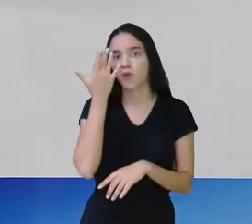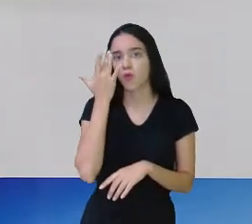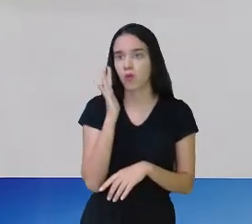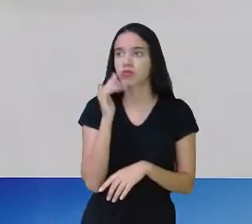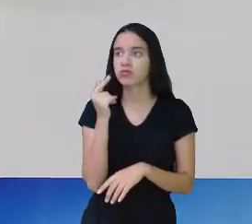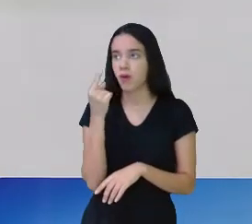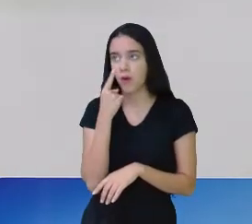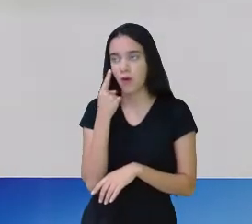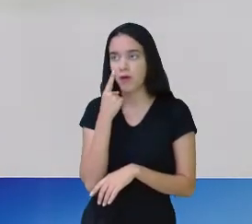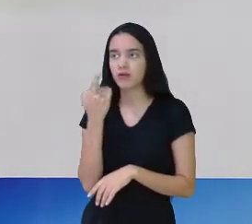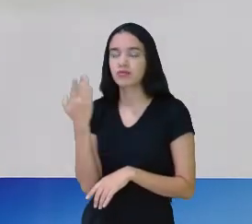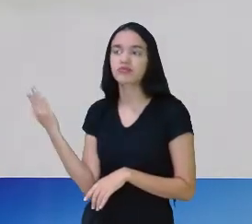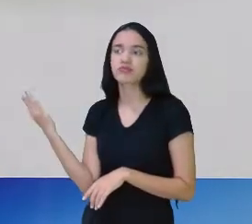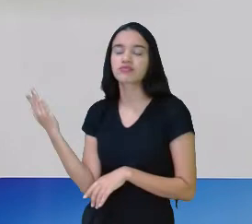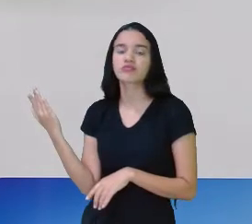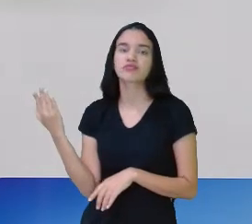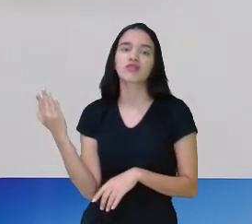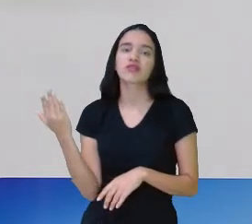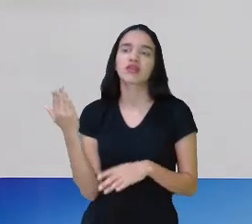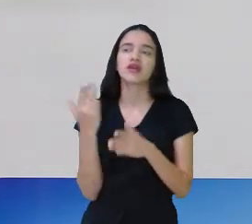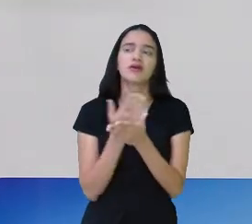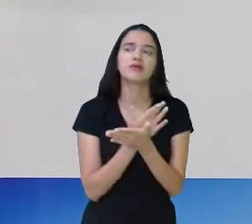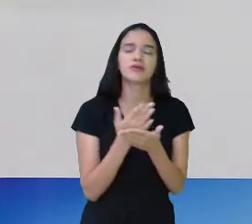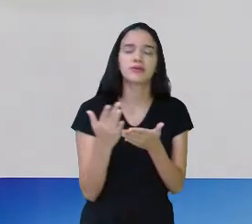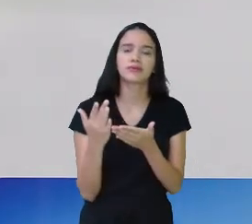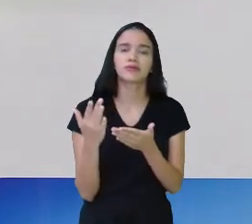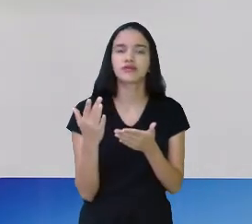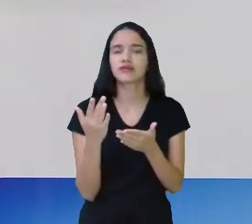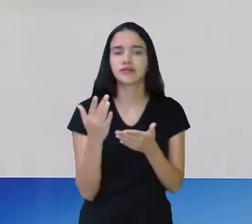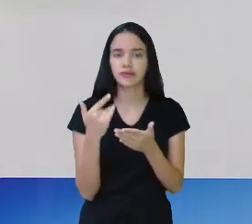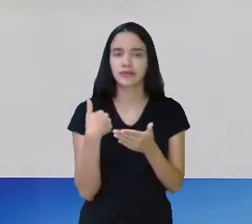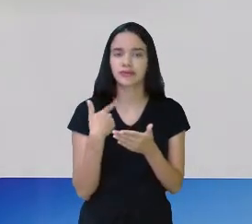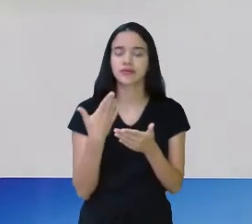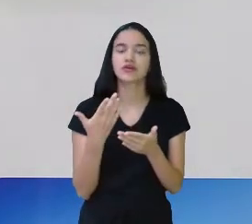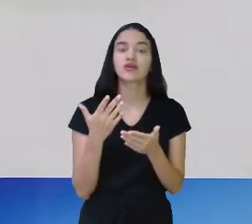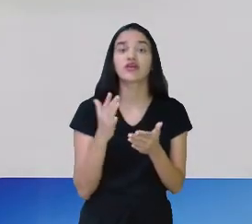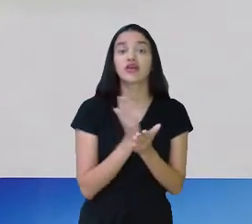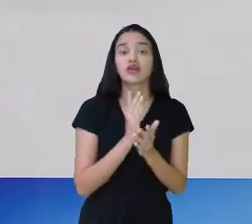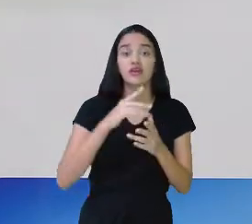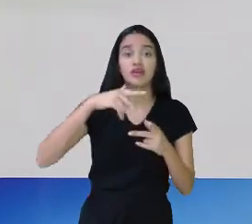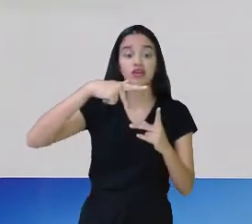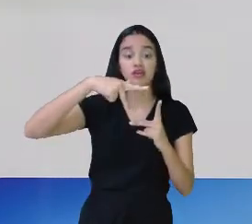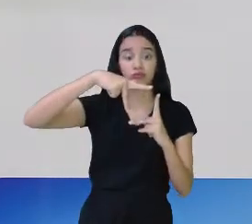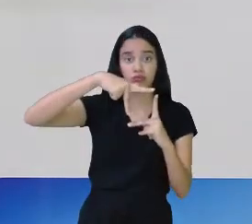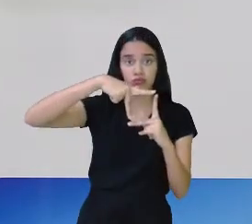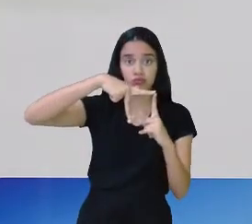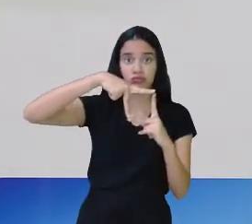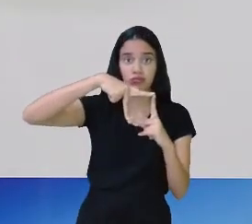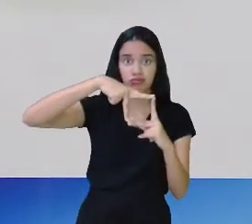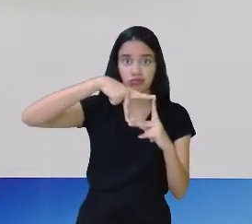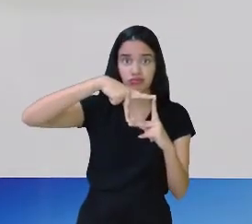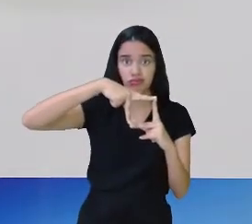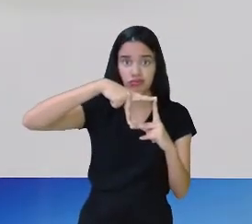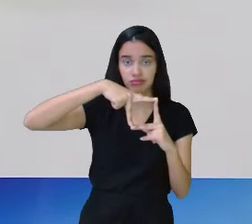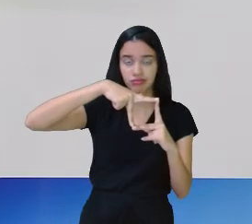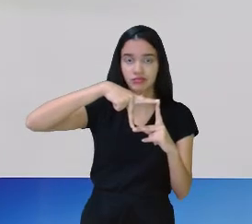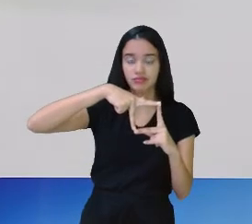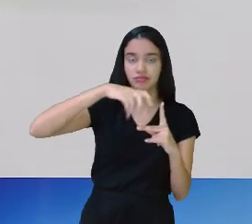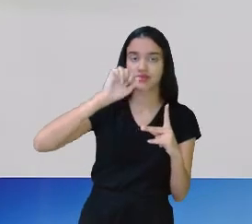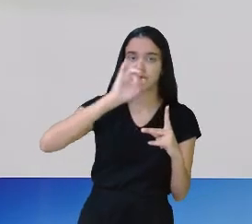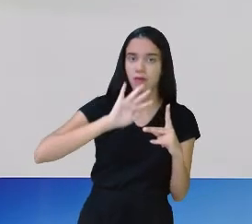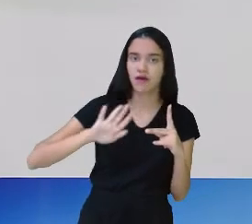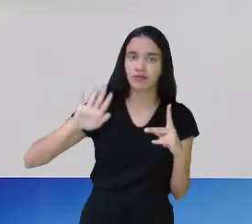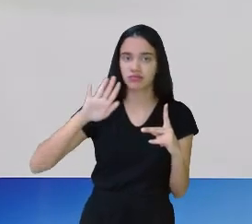tá bom? Aí eu já começo com a primeira forma, que é o quadrado. Figura